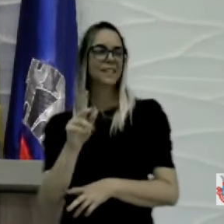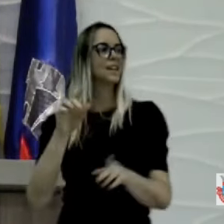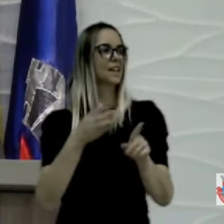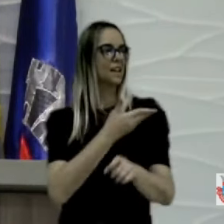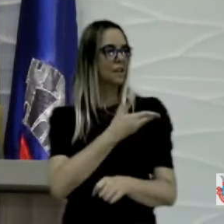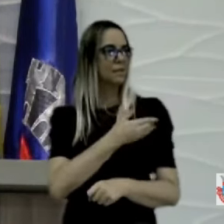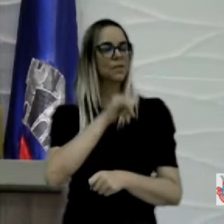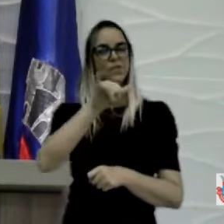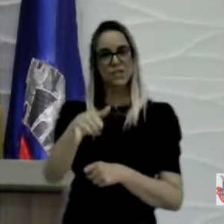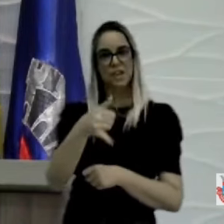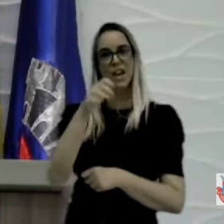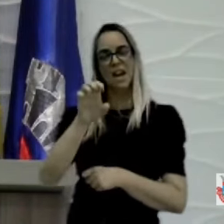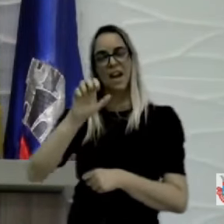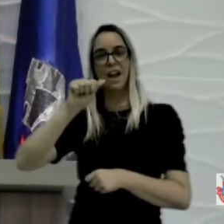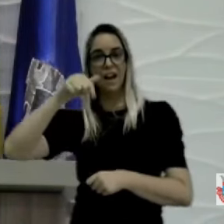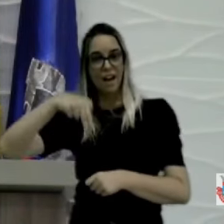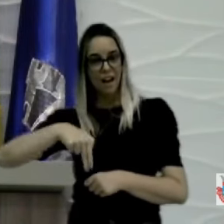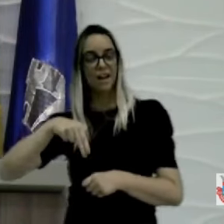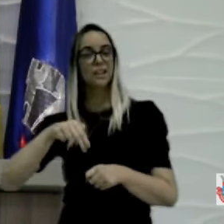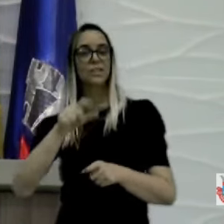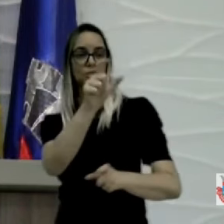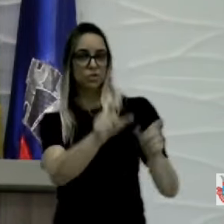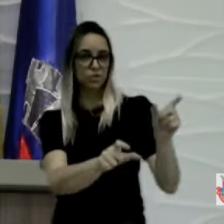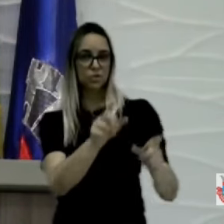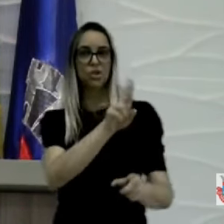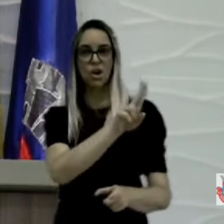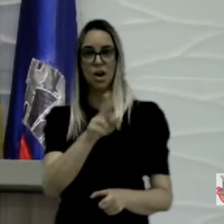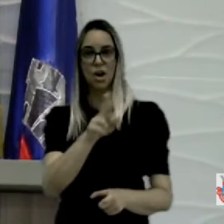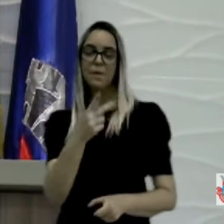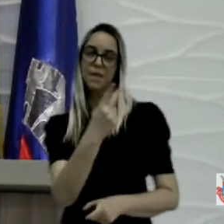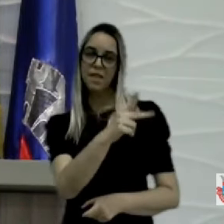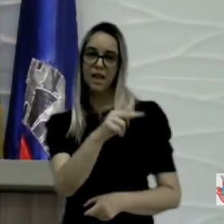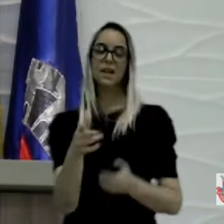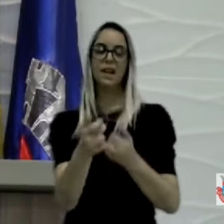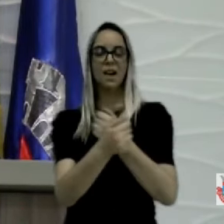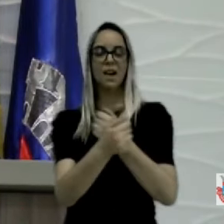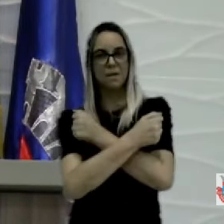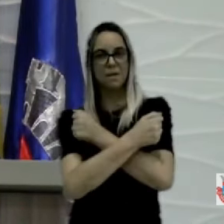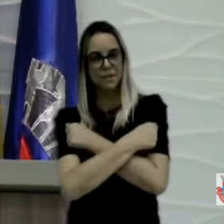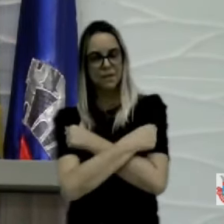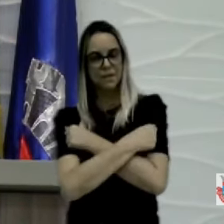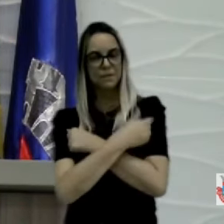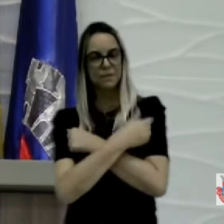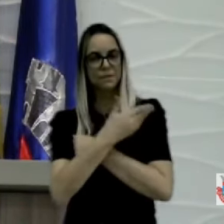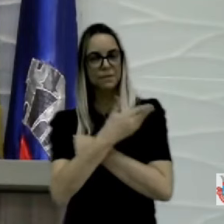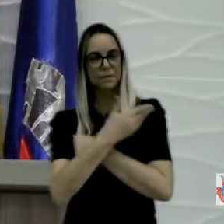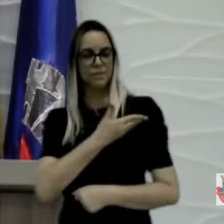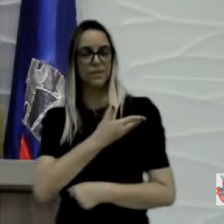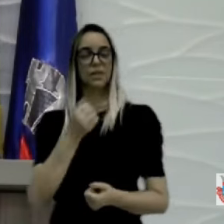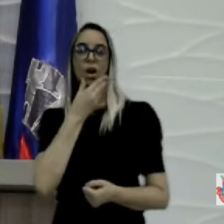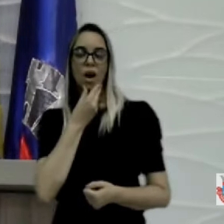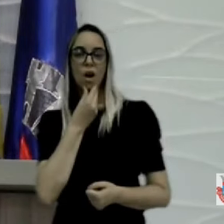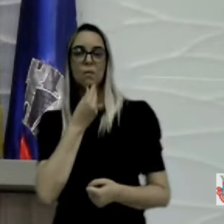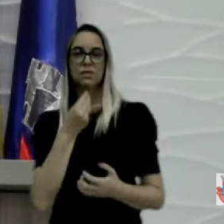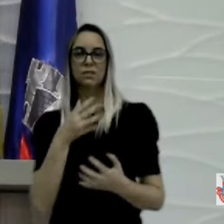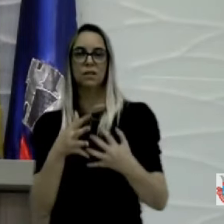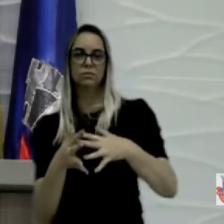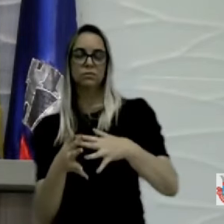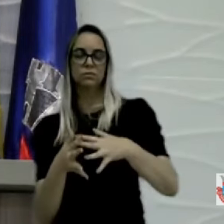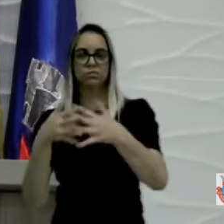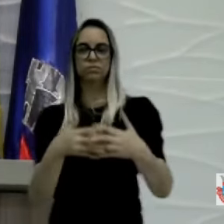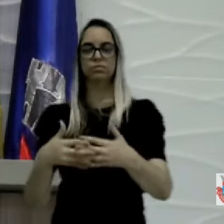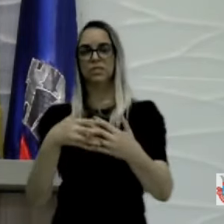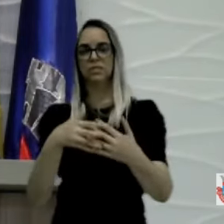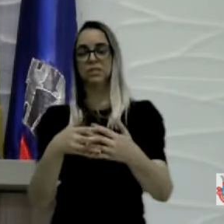Jean. Em nome deles, mandar um abraço ao nosso amigo tratorista Paulo